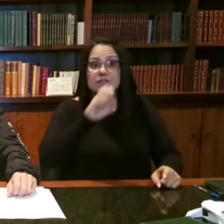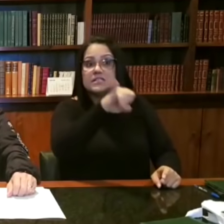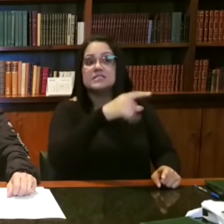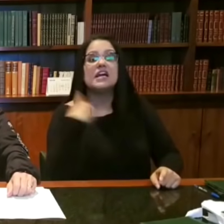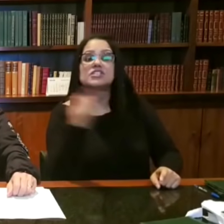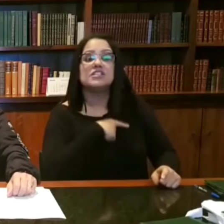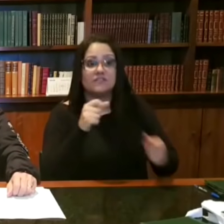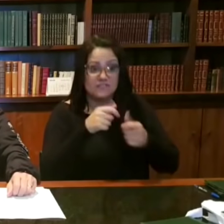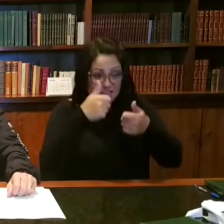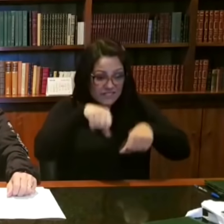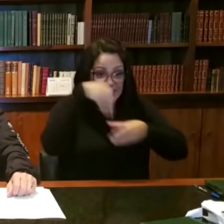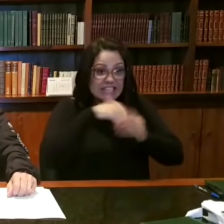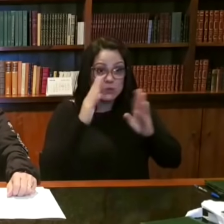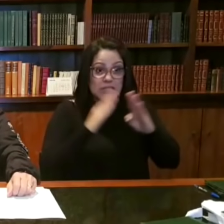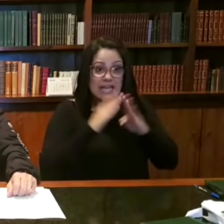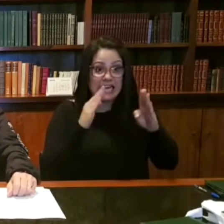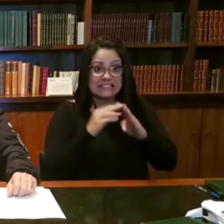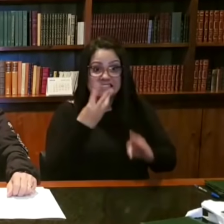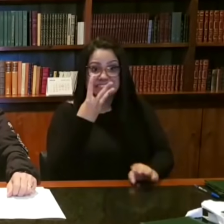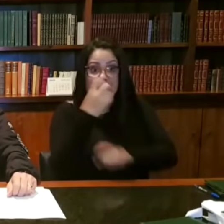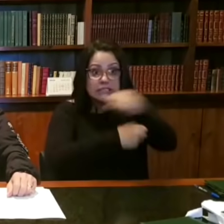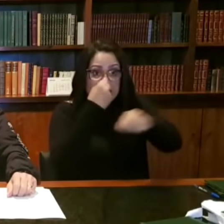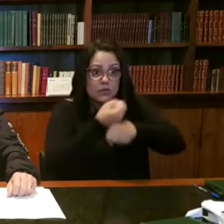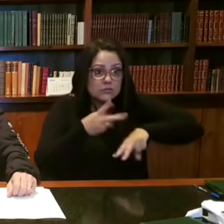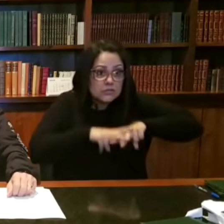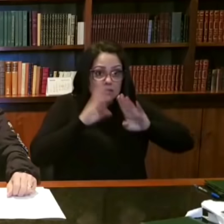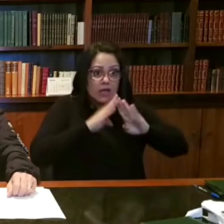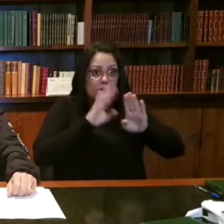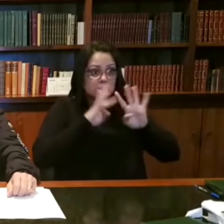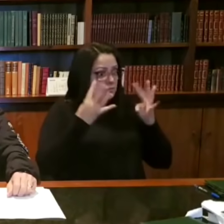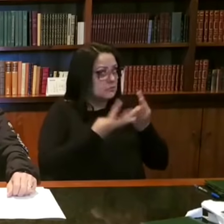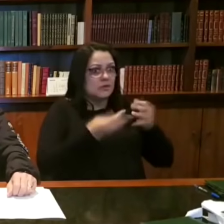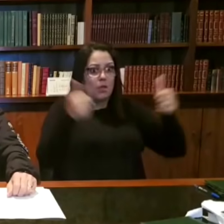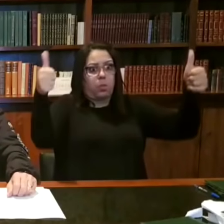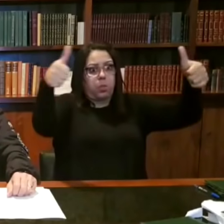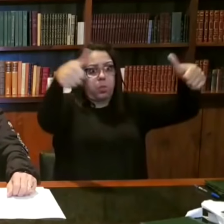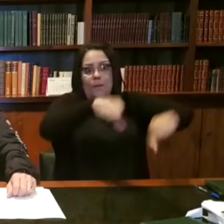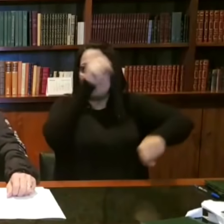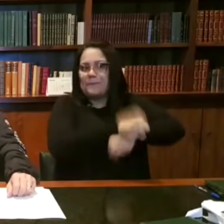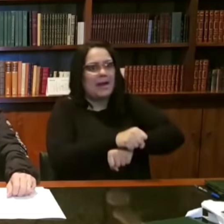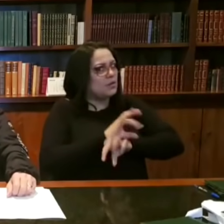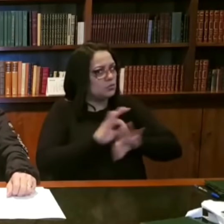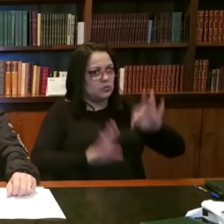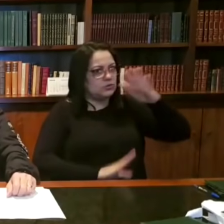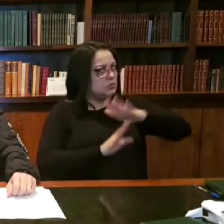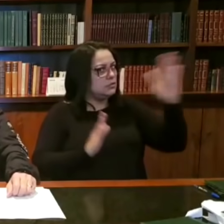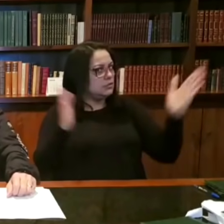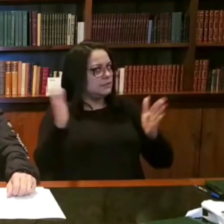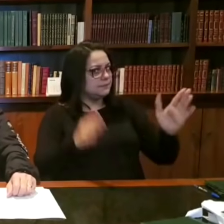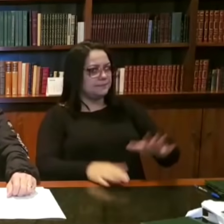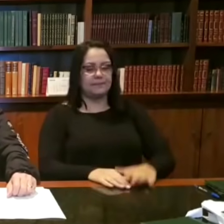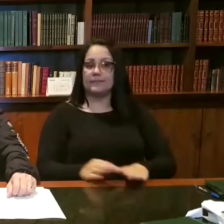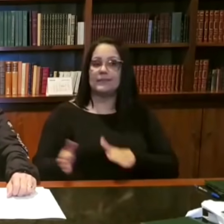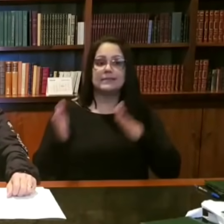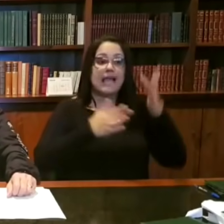3 anos, é depressão. É garantido, é depressão. 3 anos em casa, vai parar a produção, para consumo, para tudo. É um limite. No outro